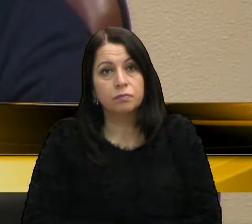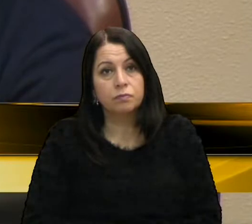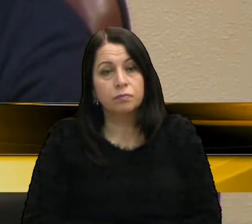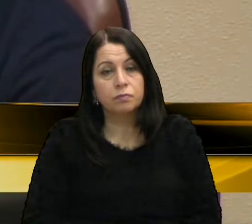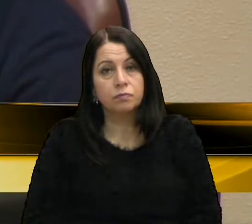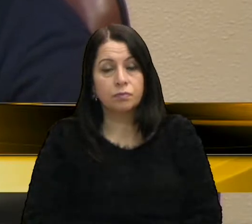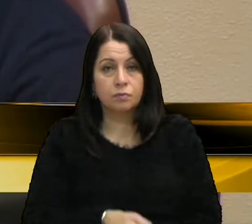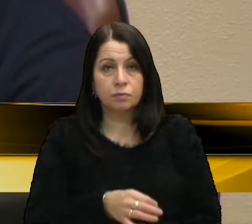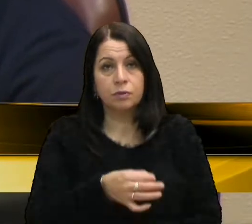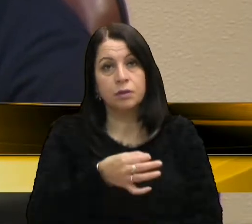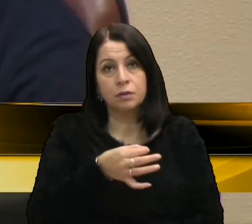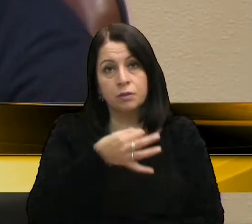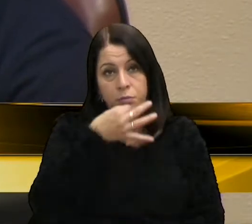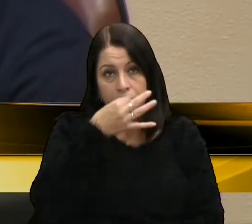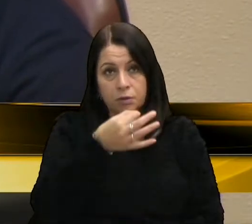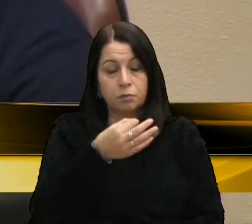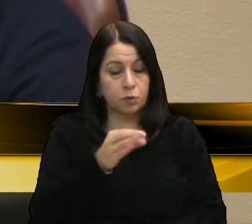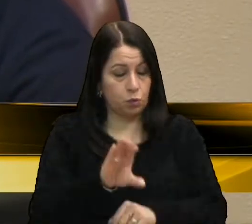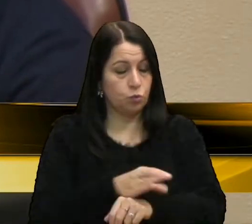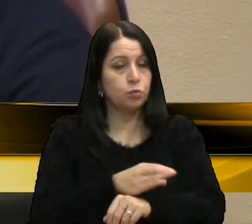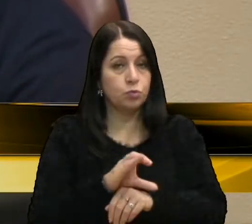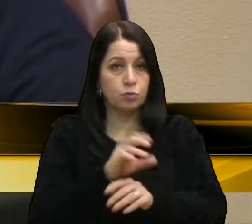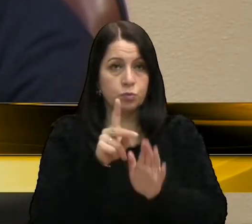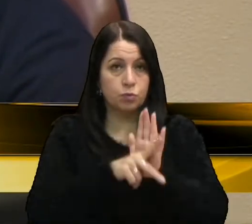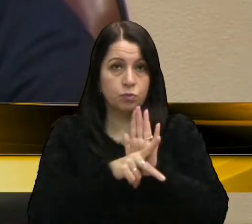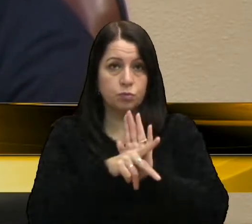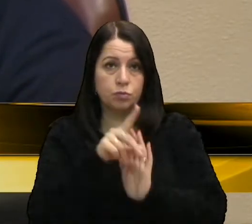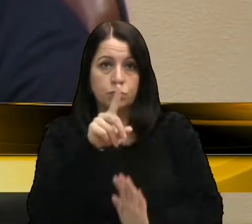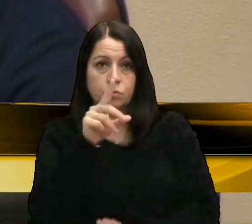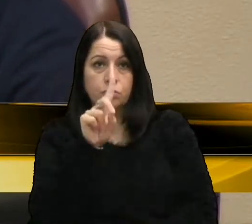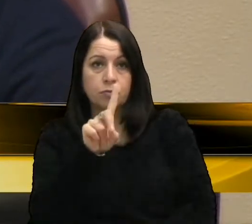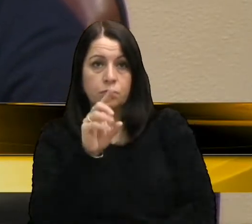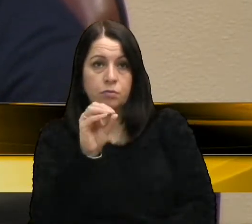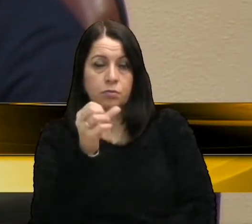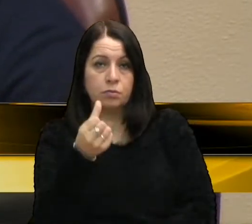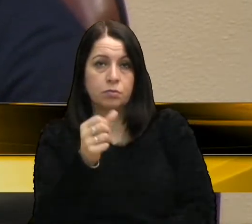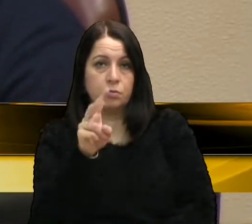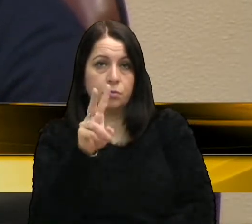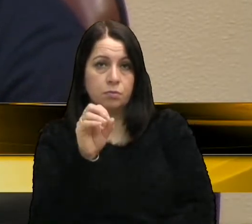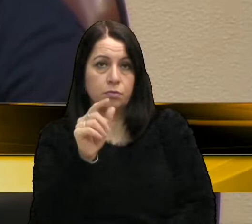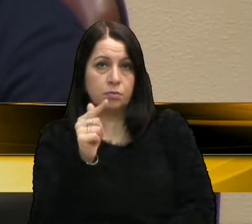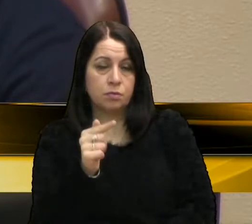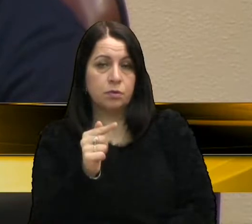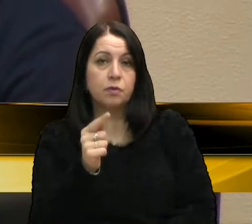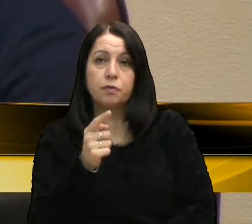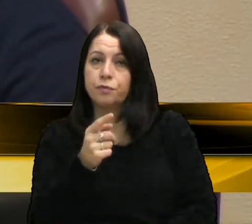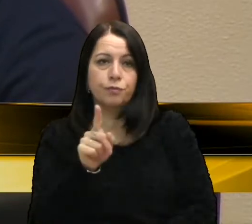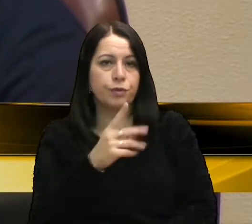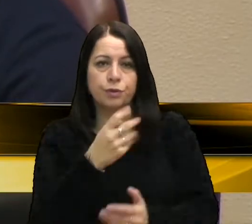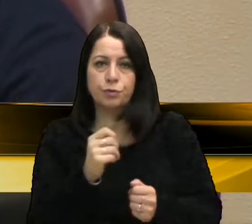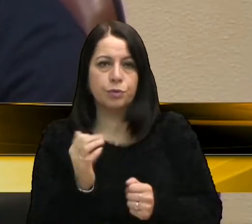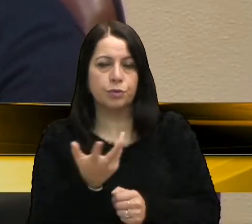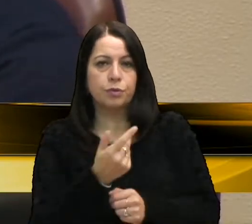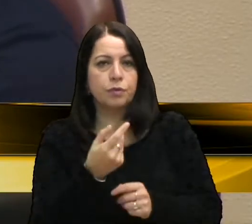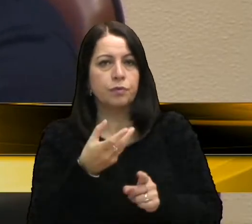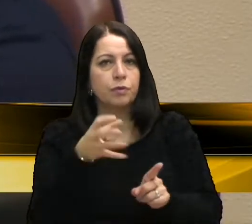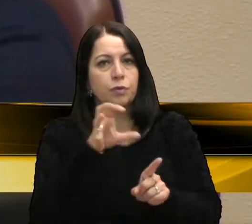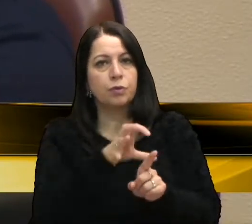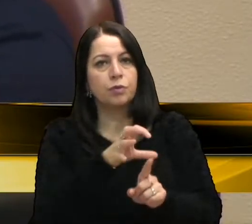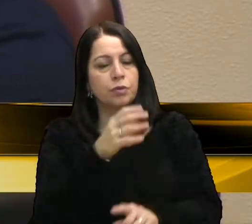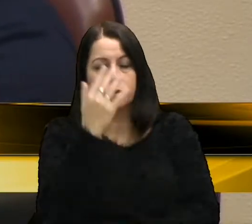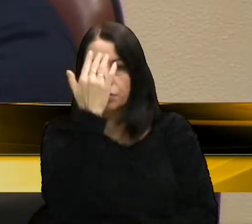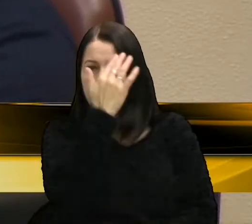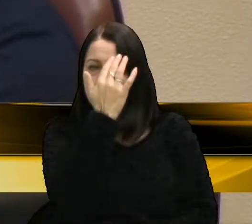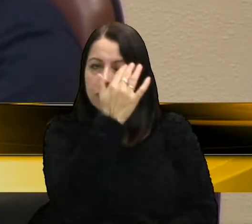O parecer pela inconstitucionalidade do projeto de lei número 106/2017 foi rejeitado por maioria. Votos contrários, vereadores Adiló